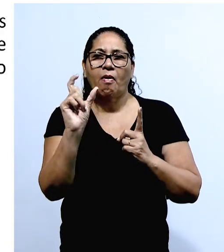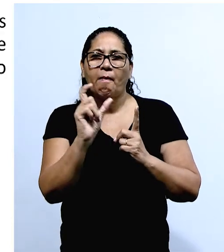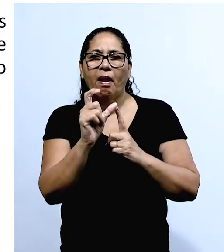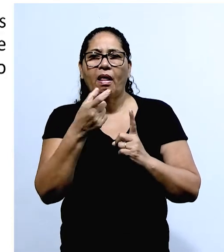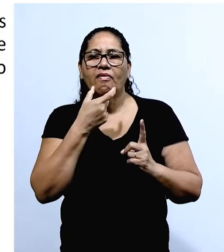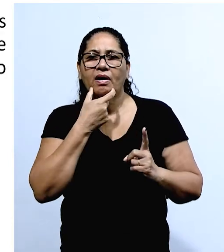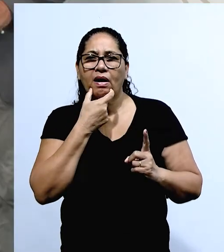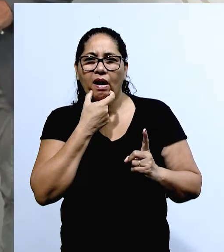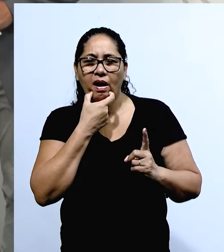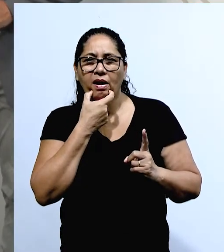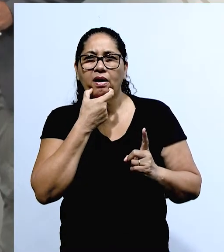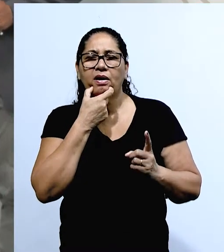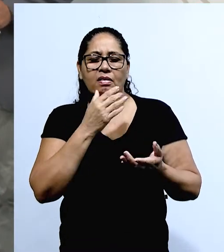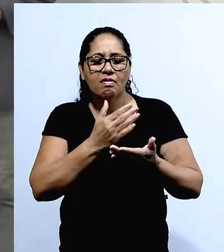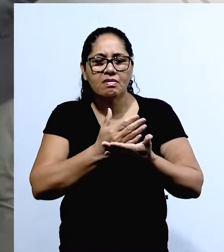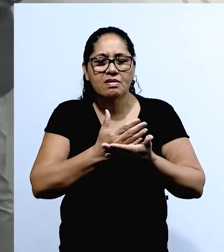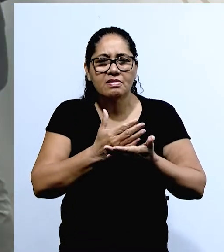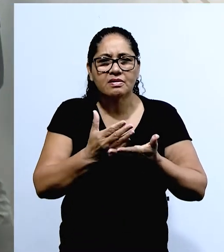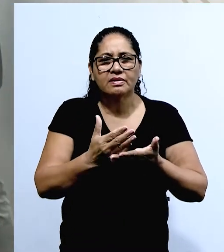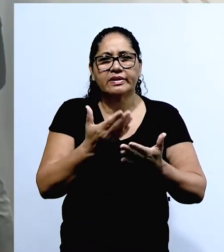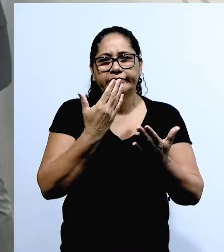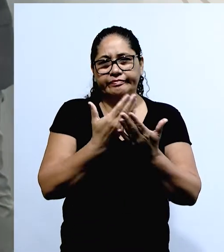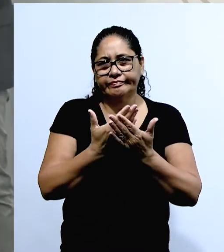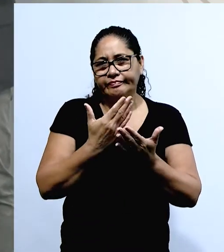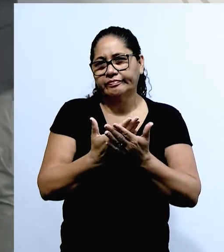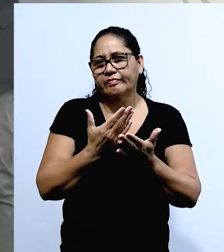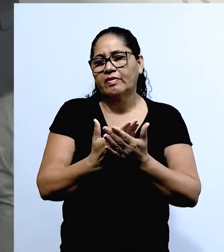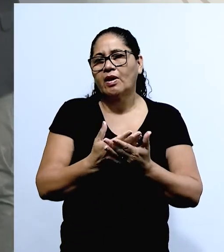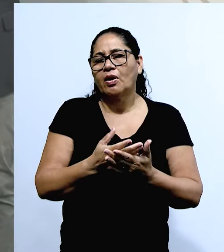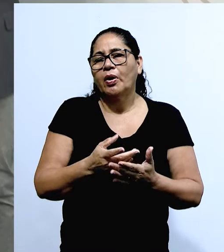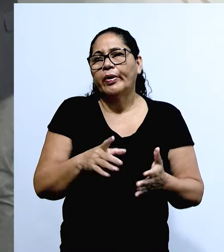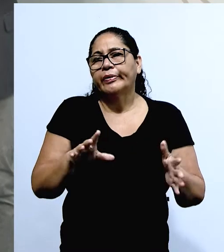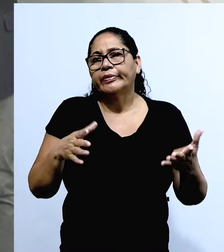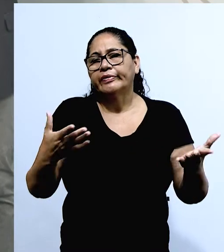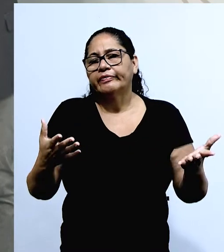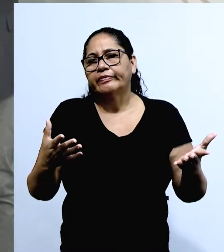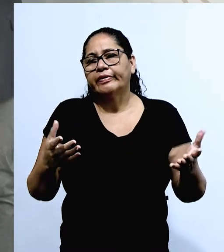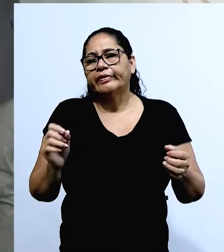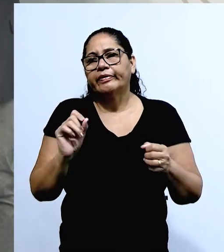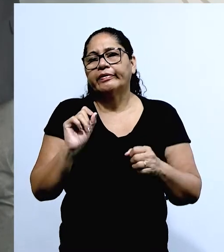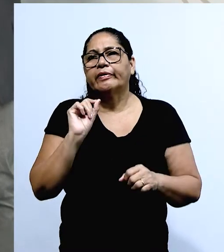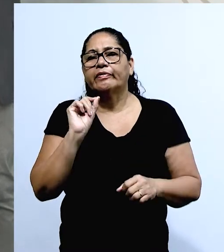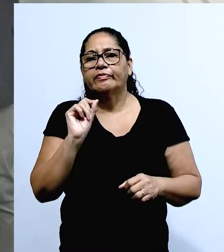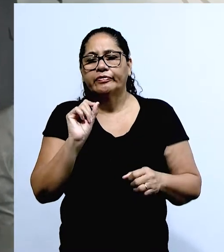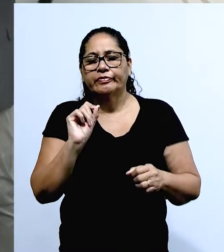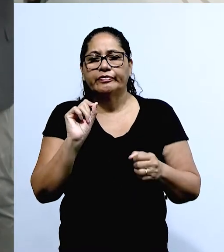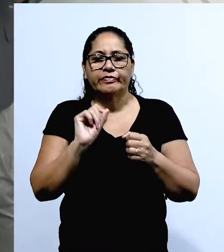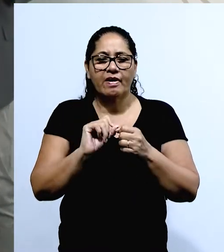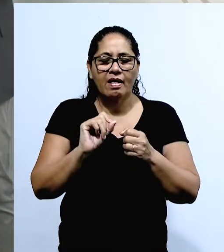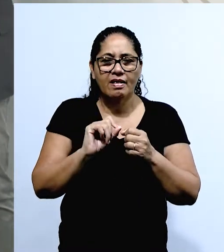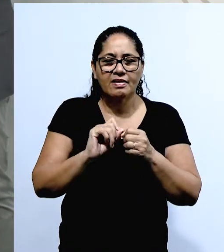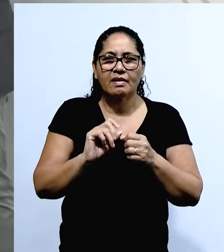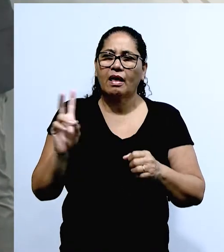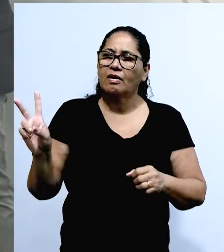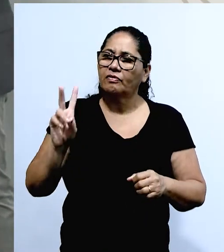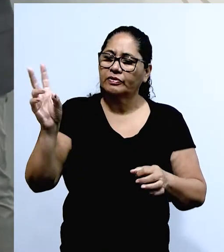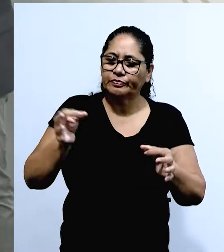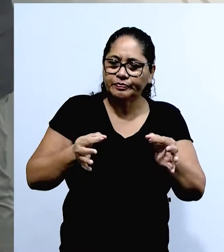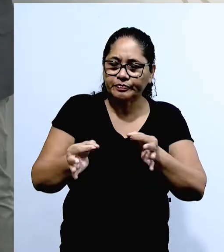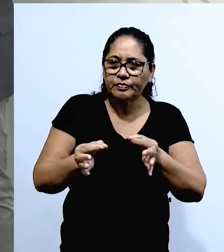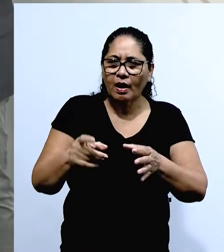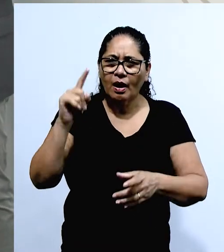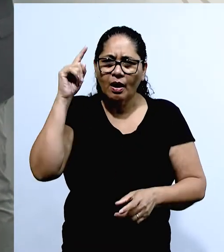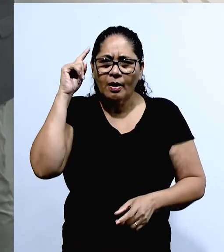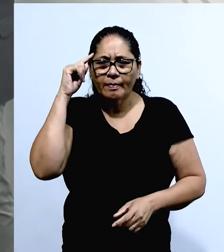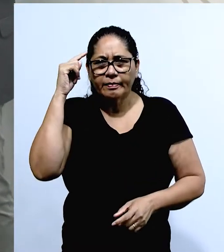aqui ao longo do início das aulas, né, que, ou seja, toda vez que eu for elaborar uma missão e uma visão e os valores de uma organização, eu tenho